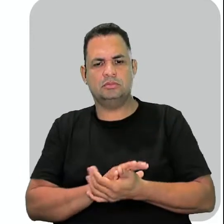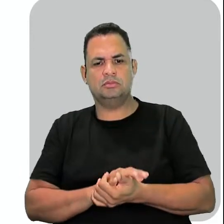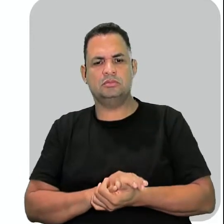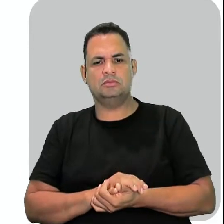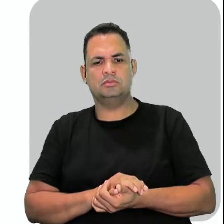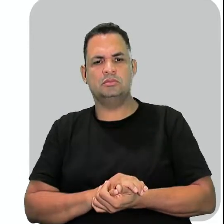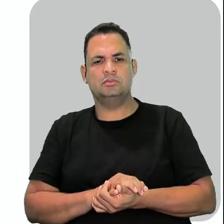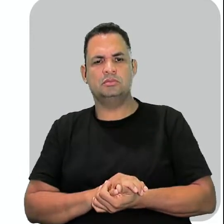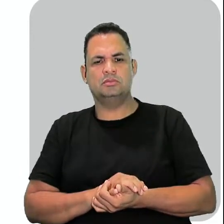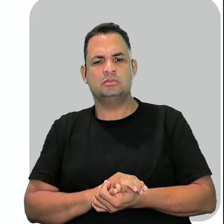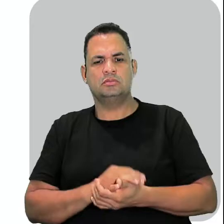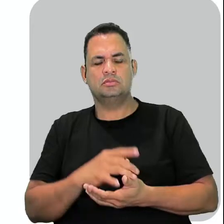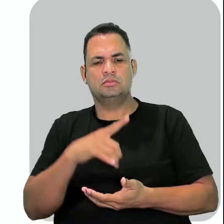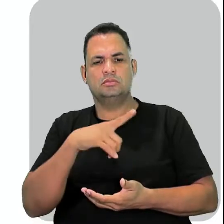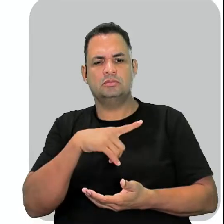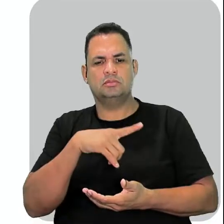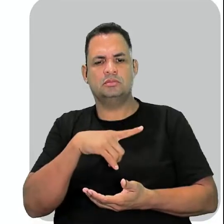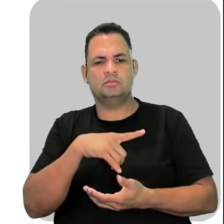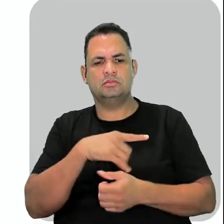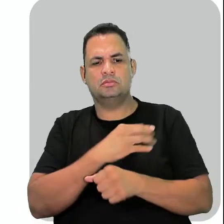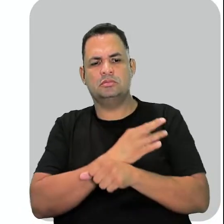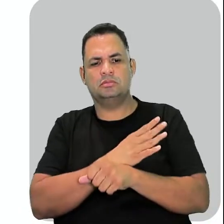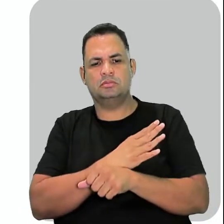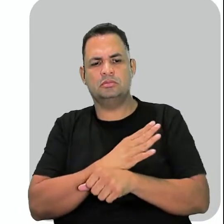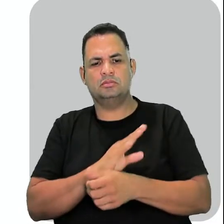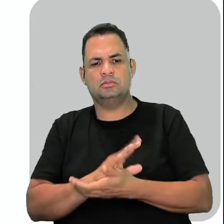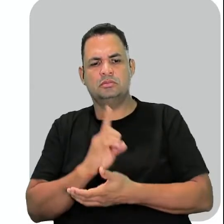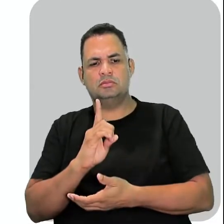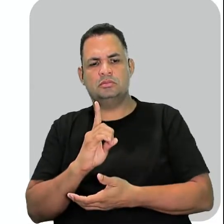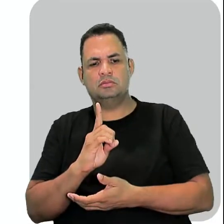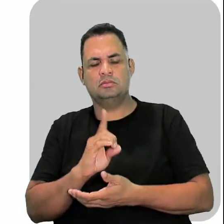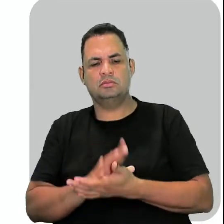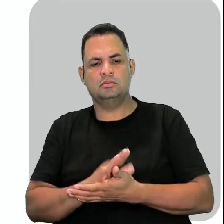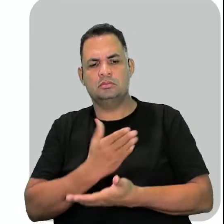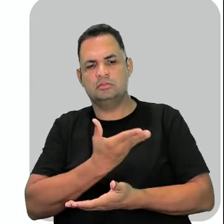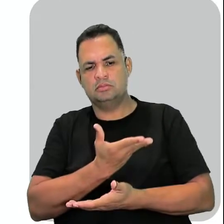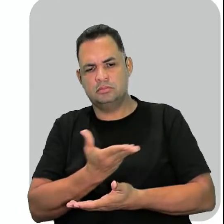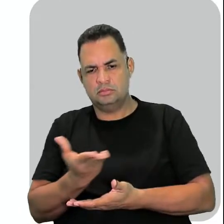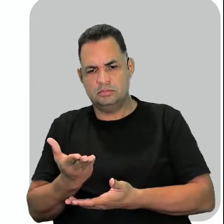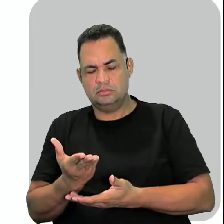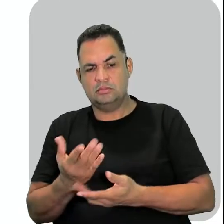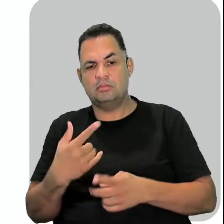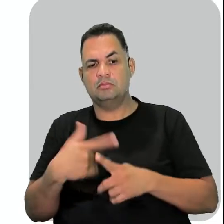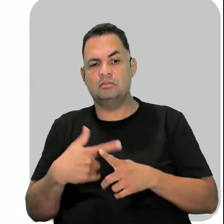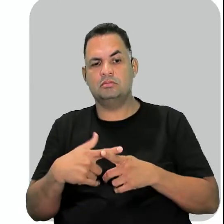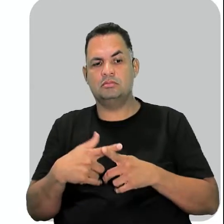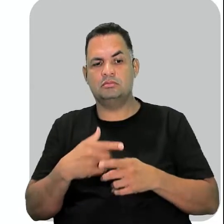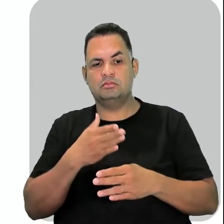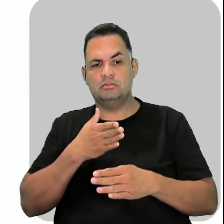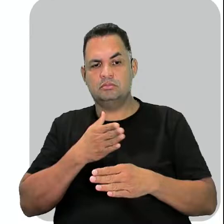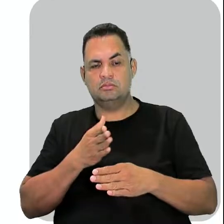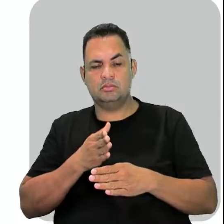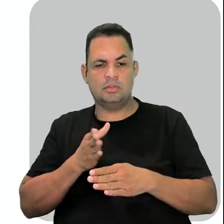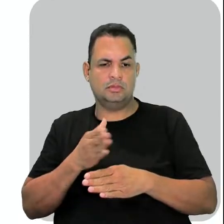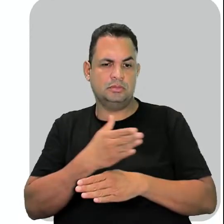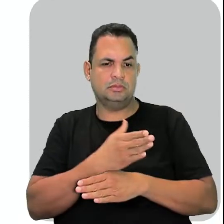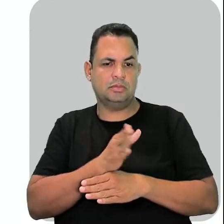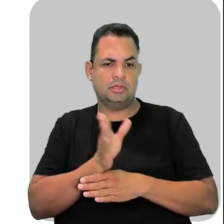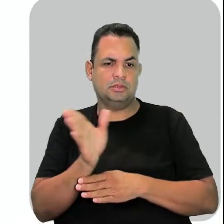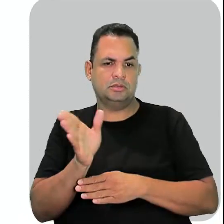isomeria óptica, onde esse aqui é o ácido D-butanoico, porque ele faz o desvio da luz para a